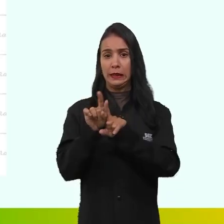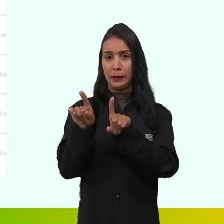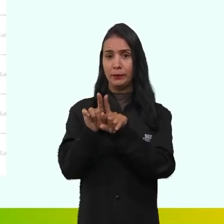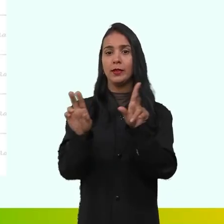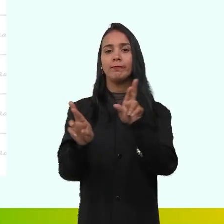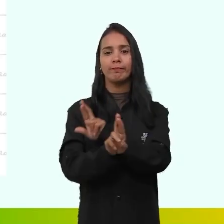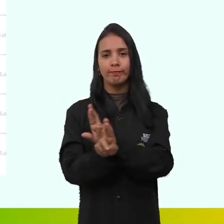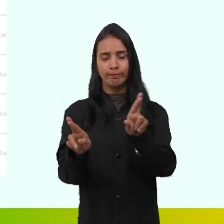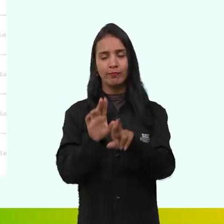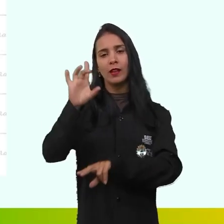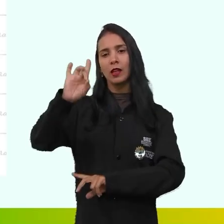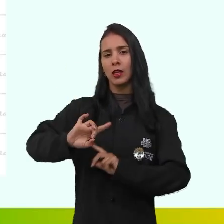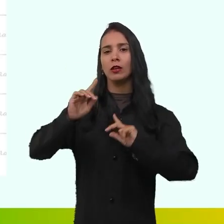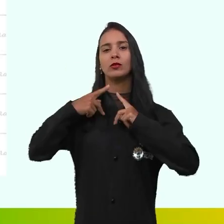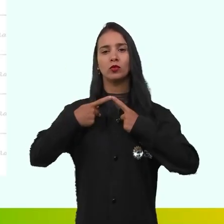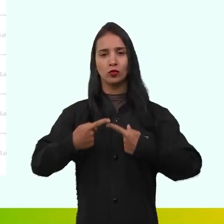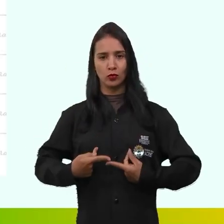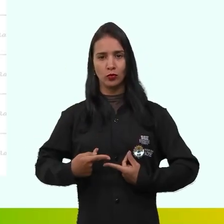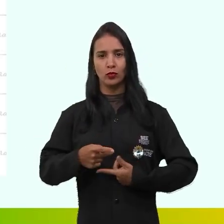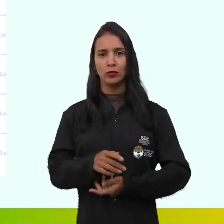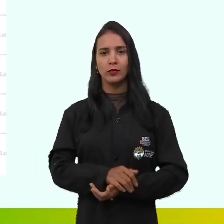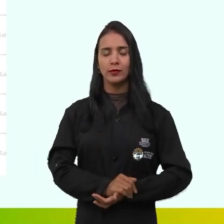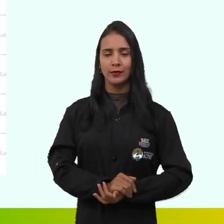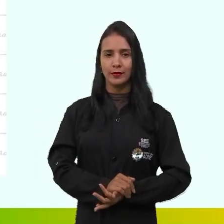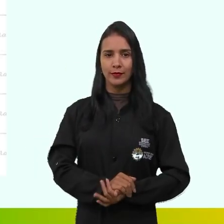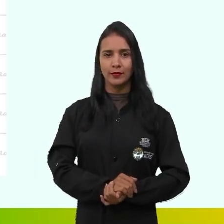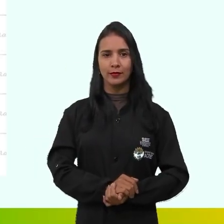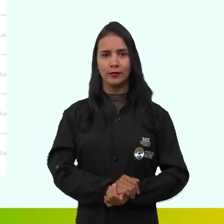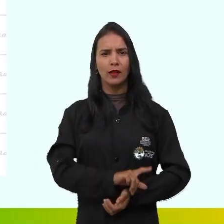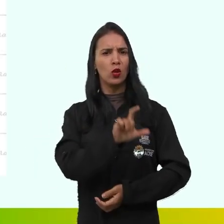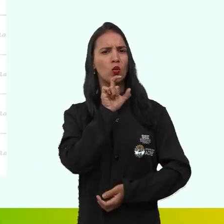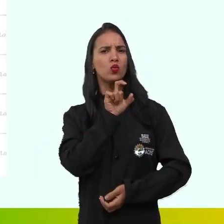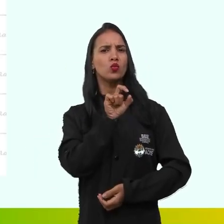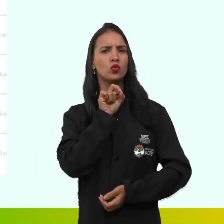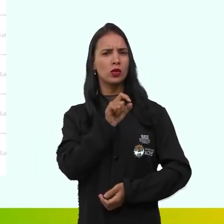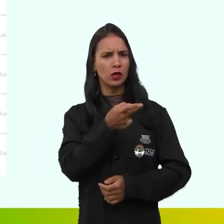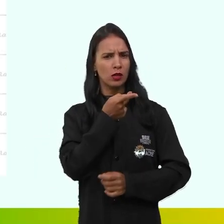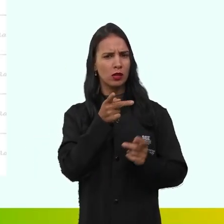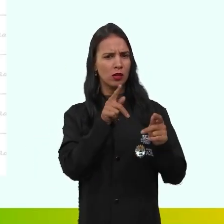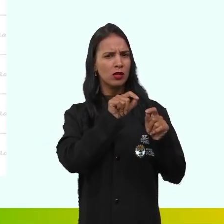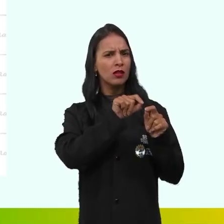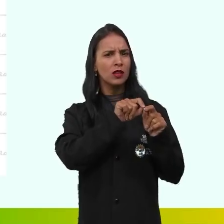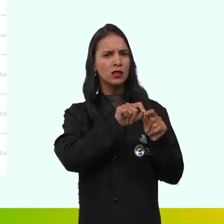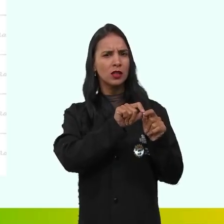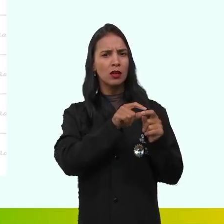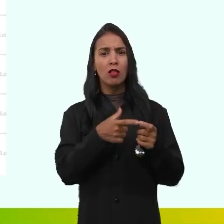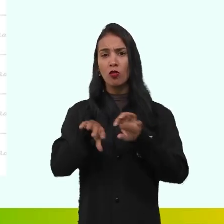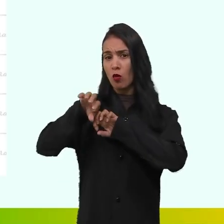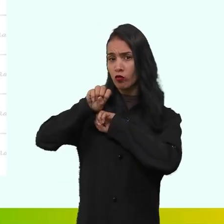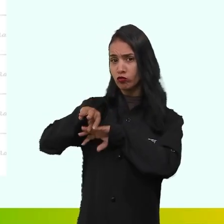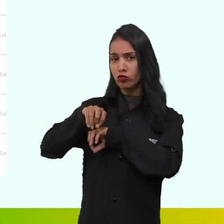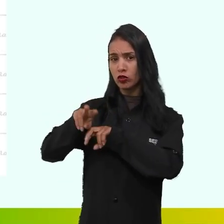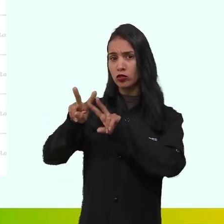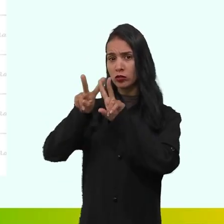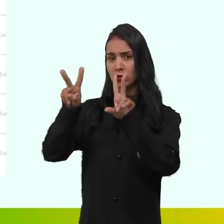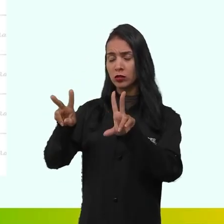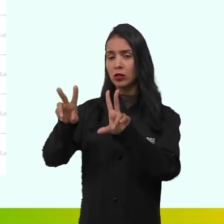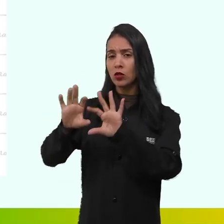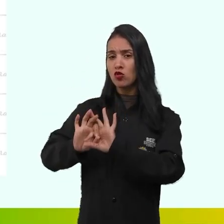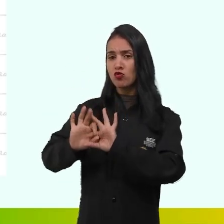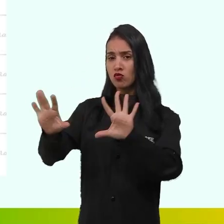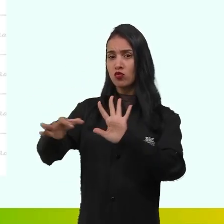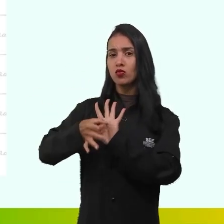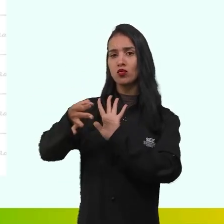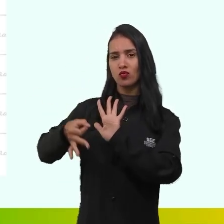os direitos humanos. Diz assim: o que você está fazendo? Te ensinando sobre liberdade de